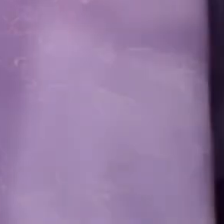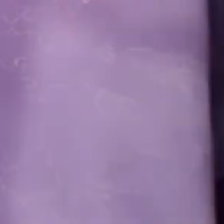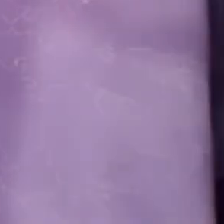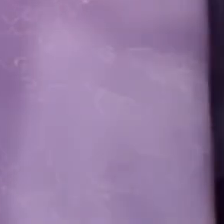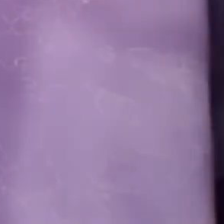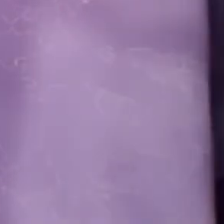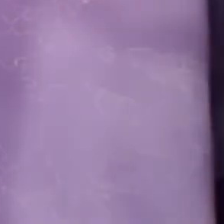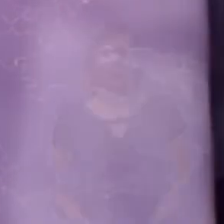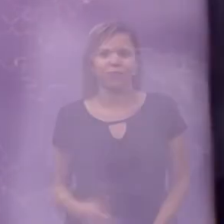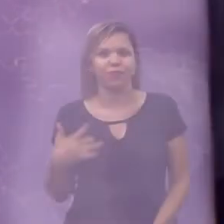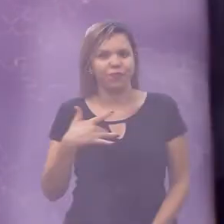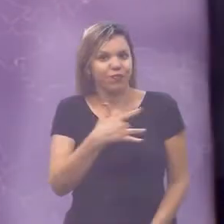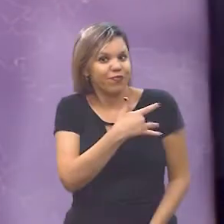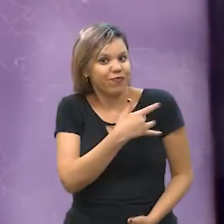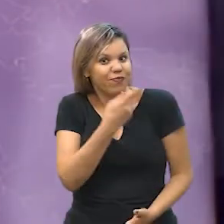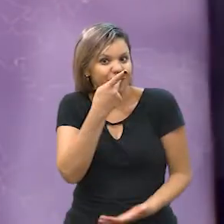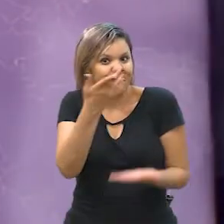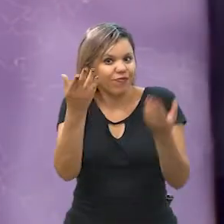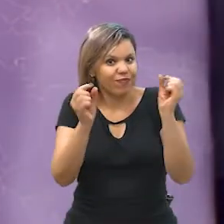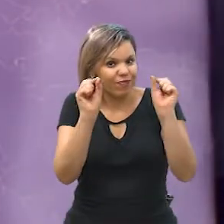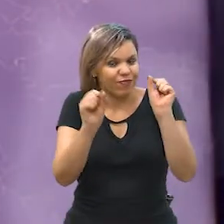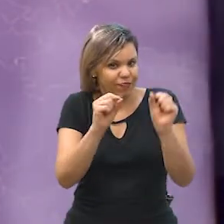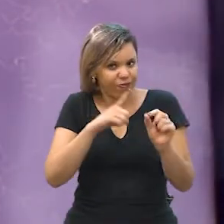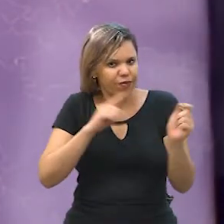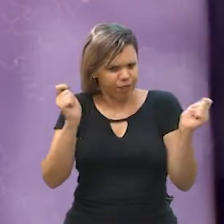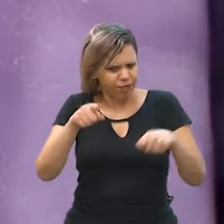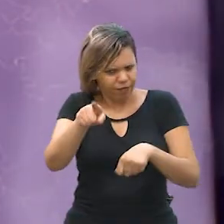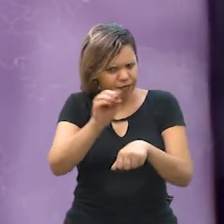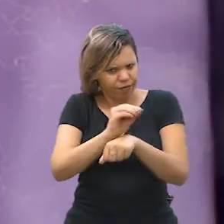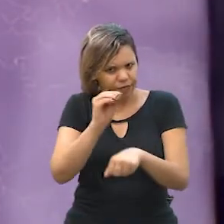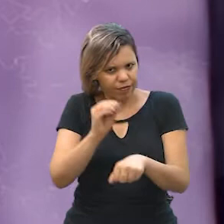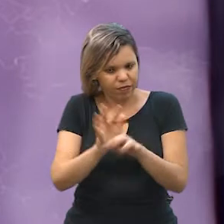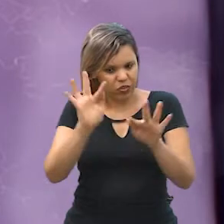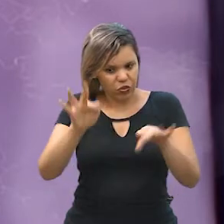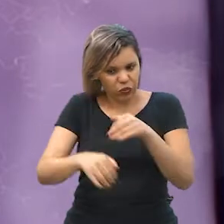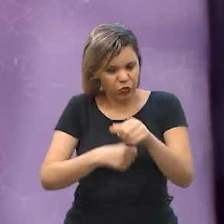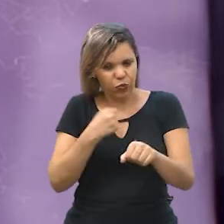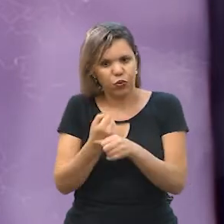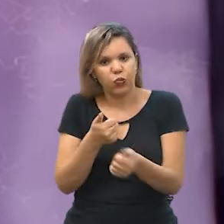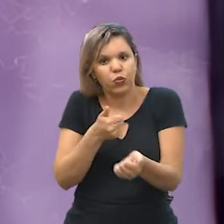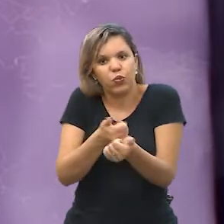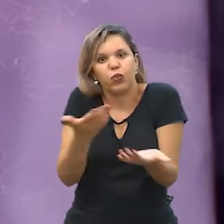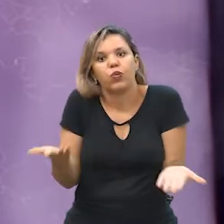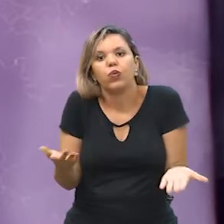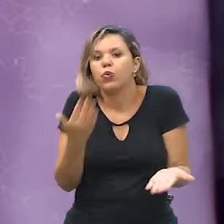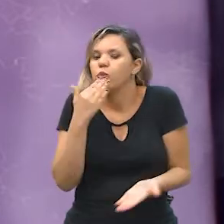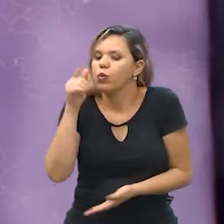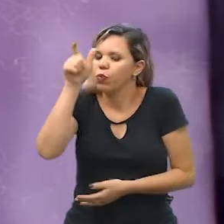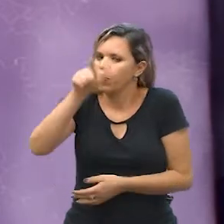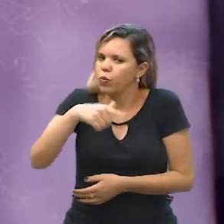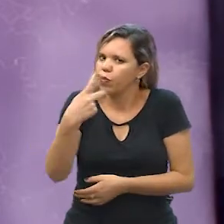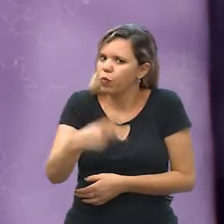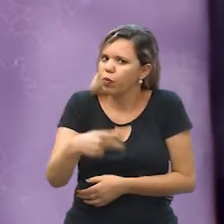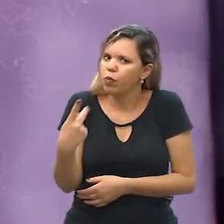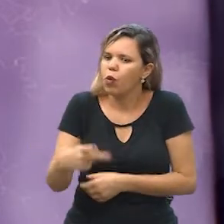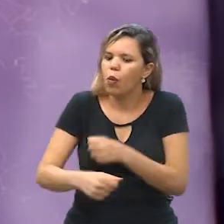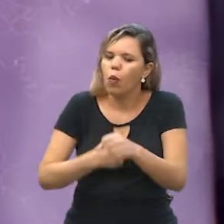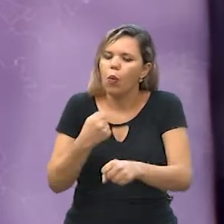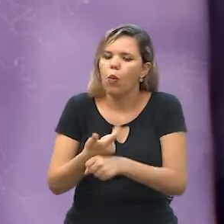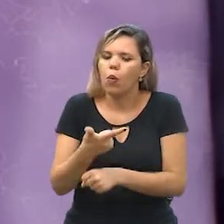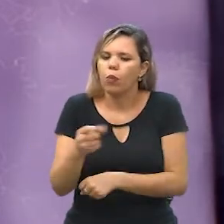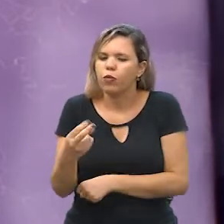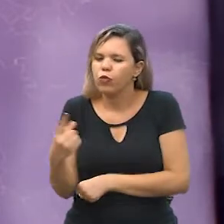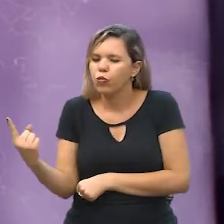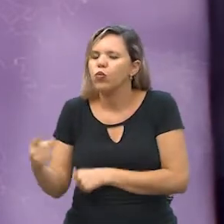Olá, tô na área para falar do quê? De saúde. Tem esse cuidado? Fim de ano tá aí, quem sabe é uma promessa sua para um outro ano, hein?